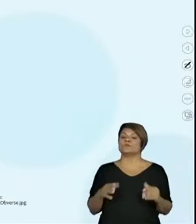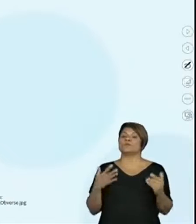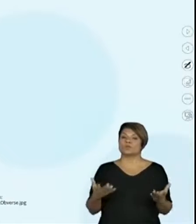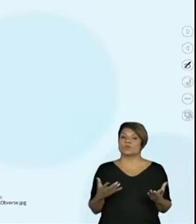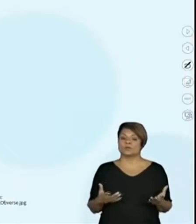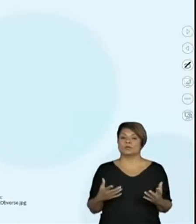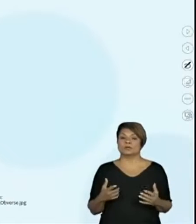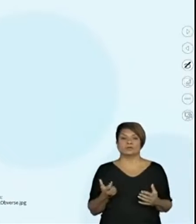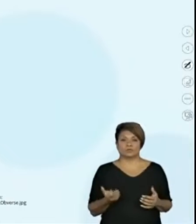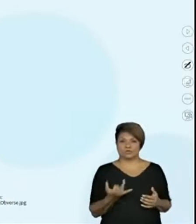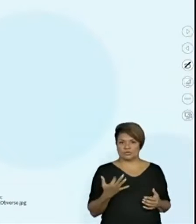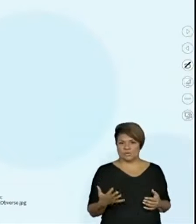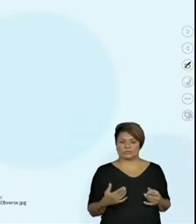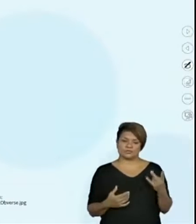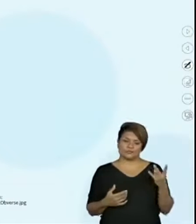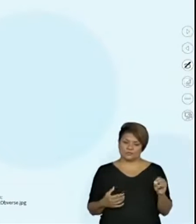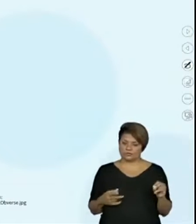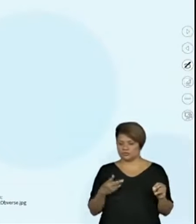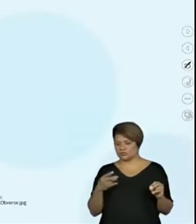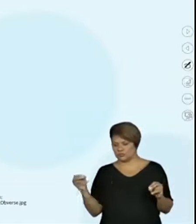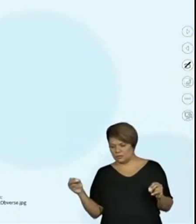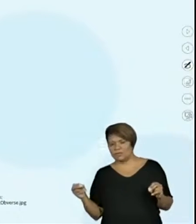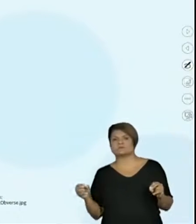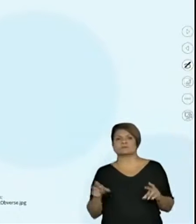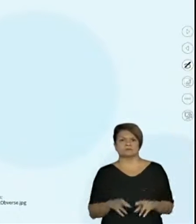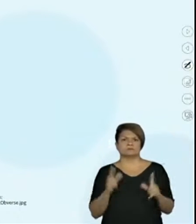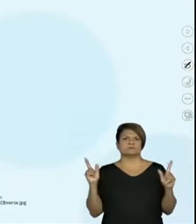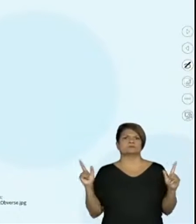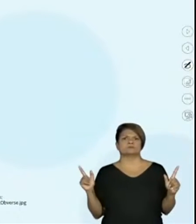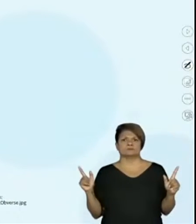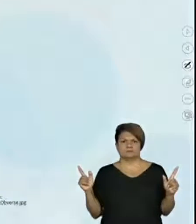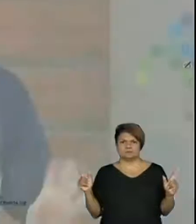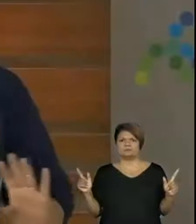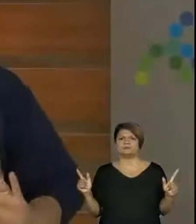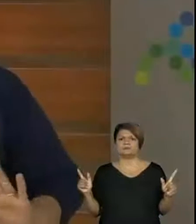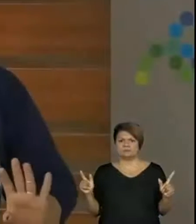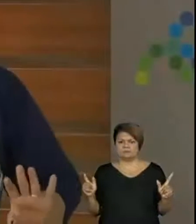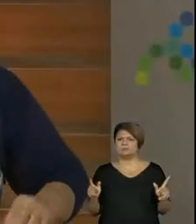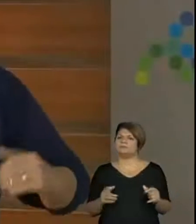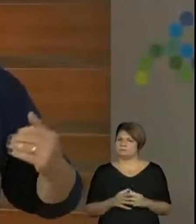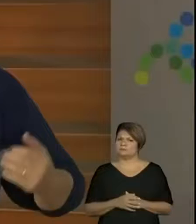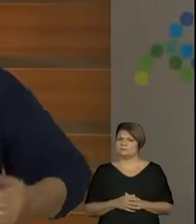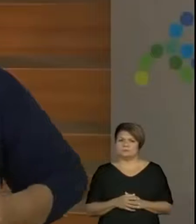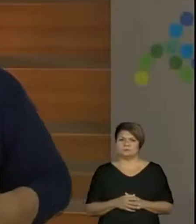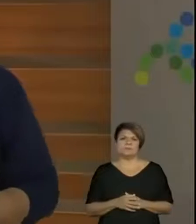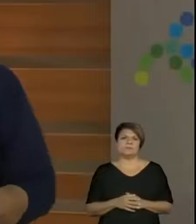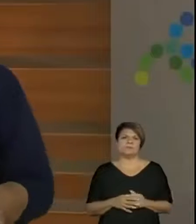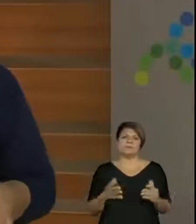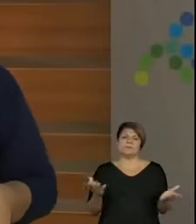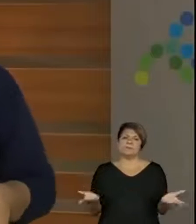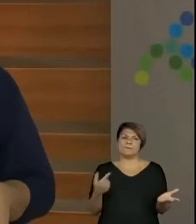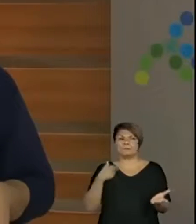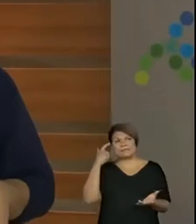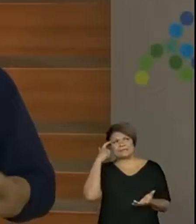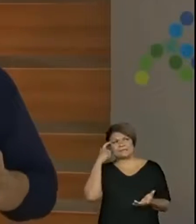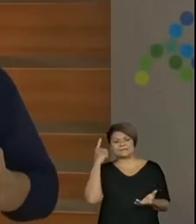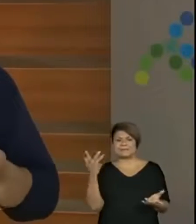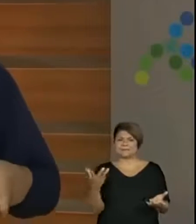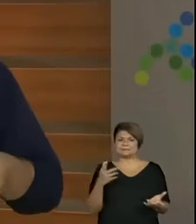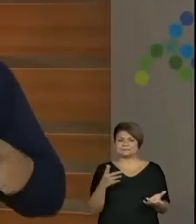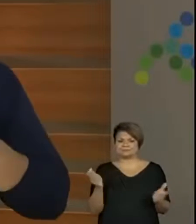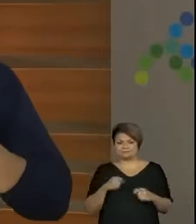valor, 20 e 200 tem uma grande diferença, né? É como se a gente pensasse o que a gente pode